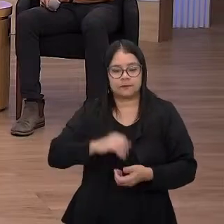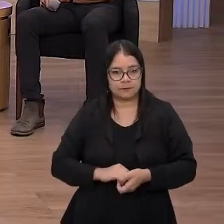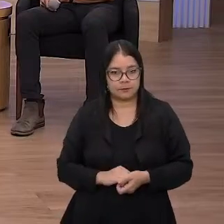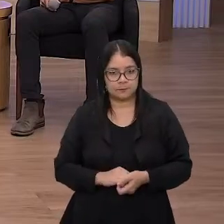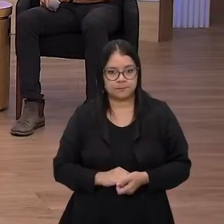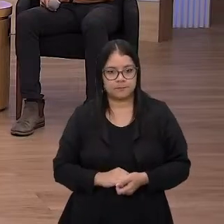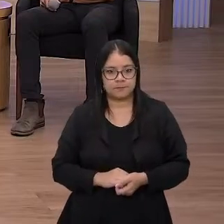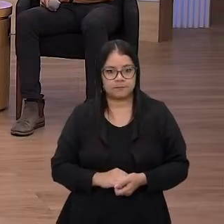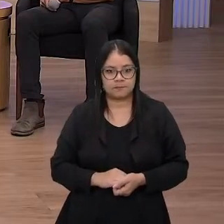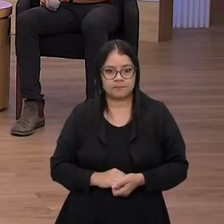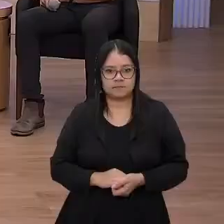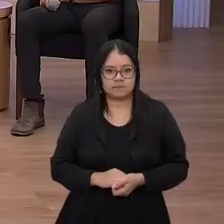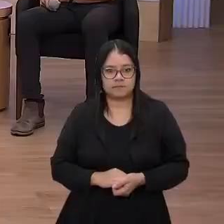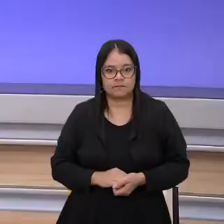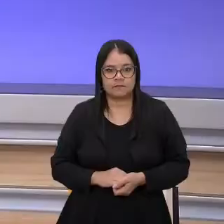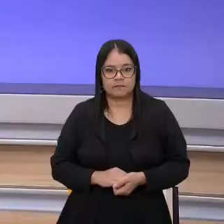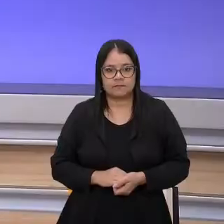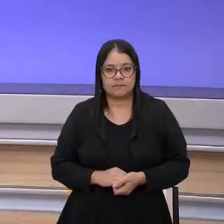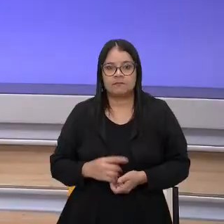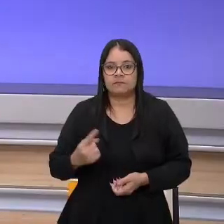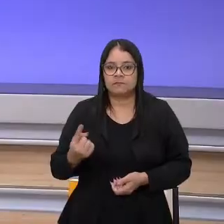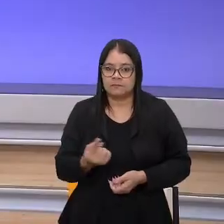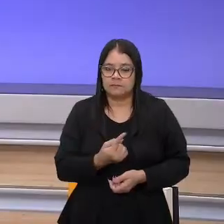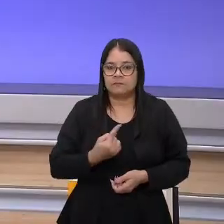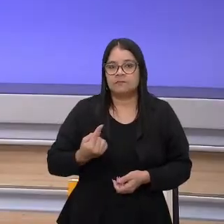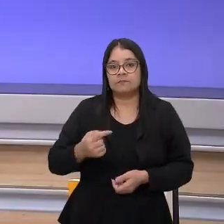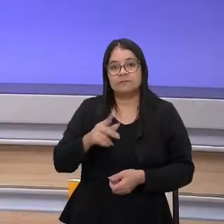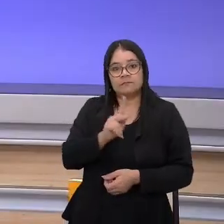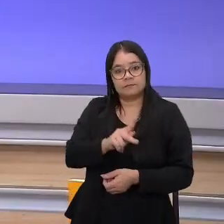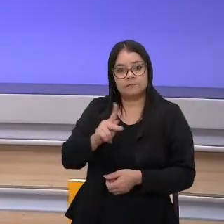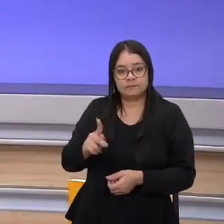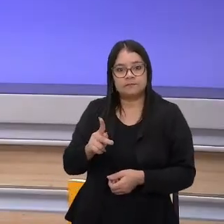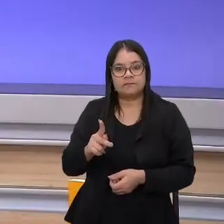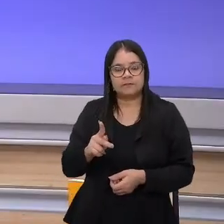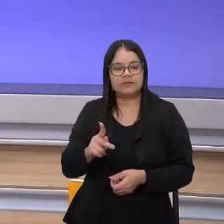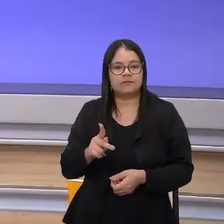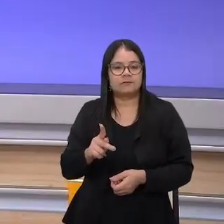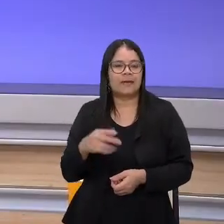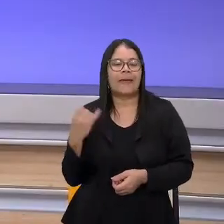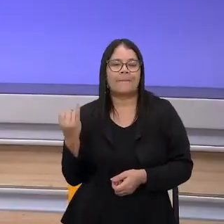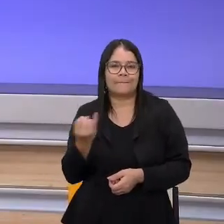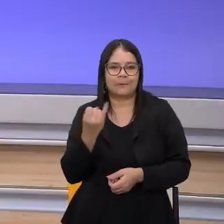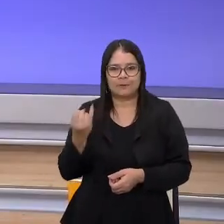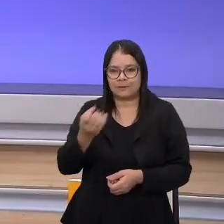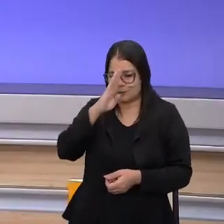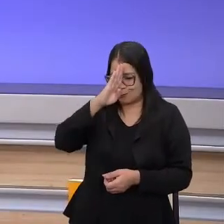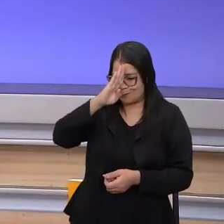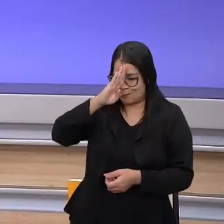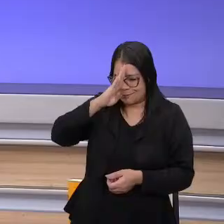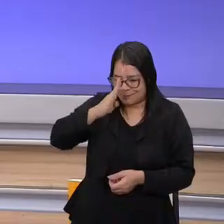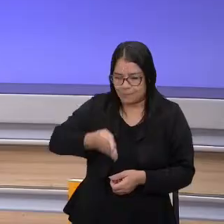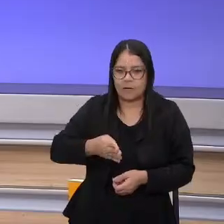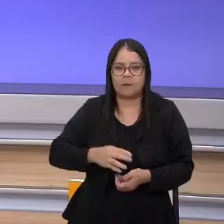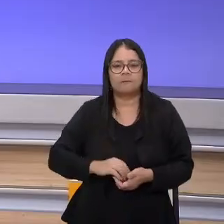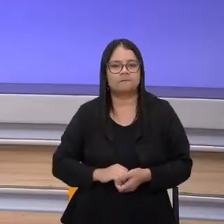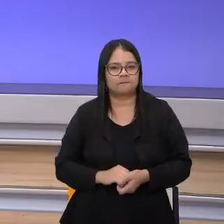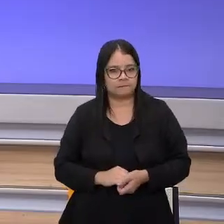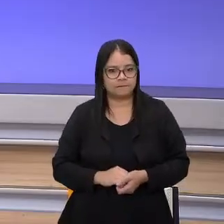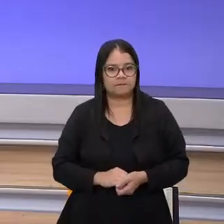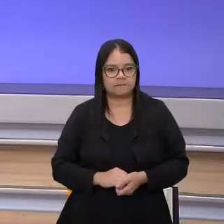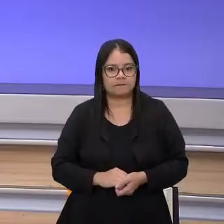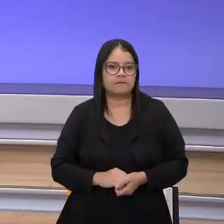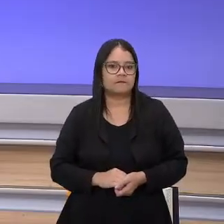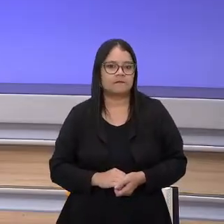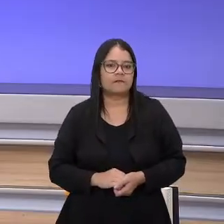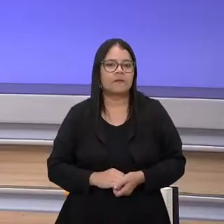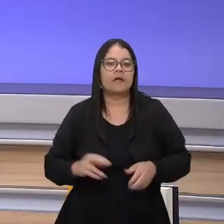nisso. Então, assim, nós, como professores, somos peças-chaves e essenciais para essa